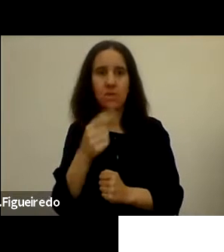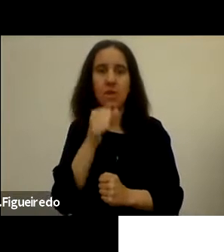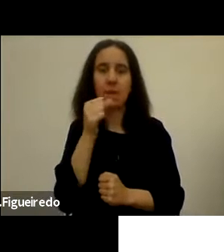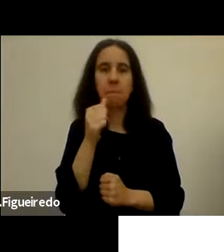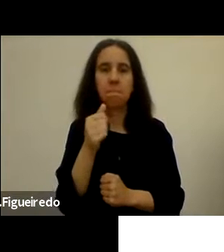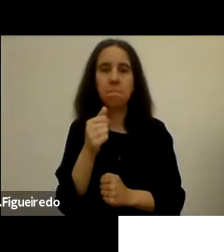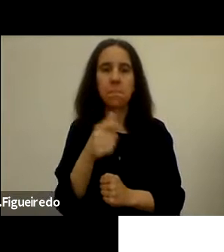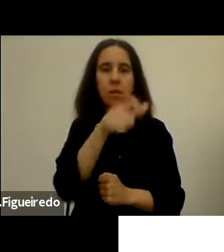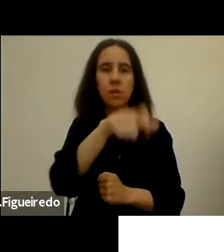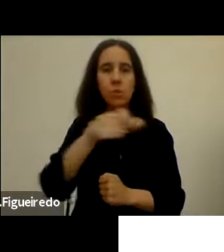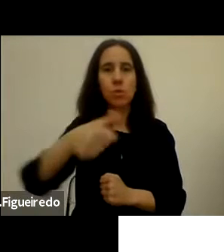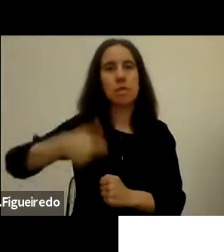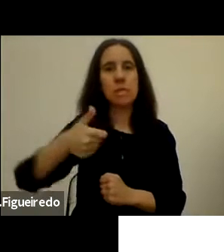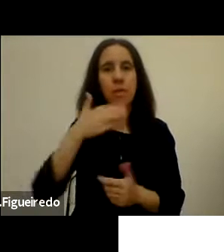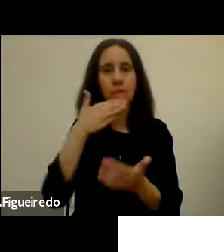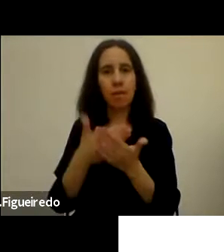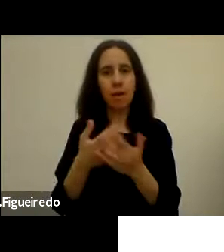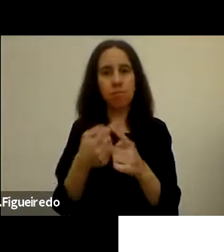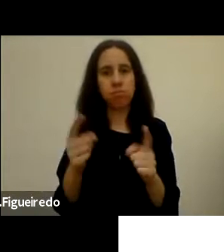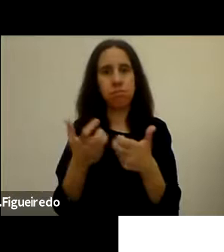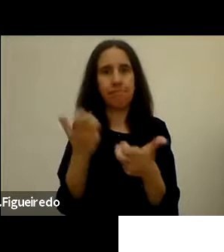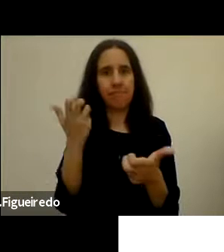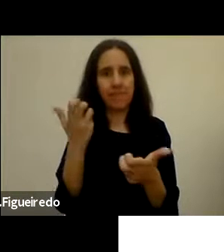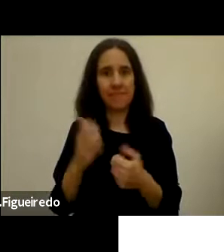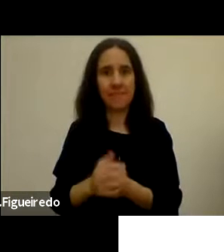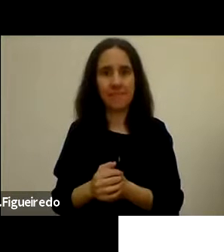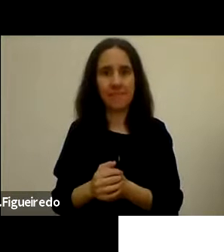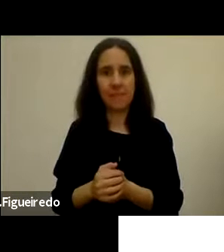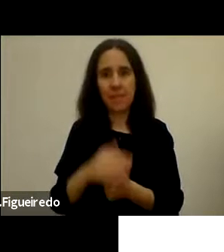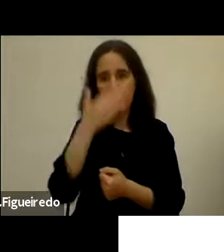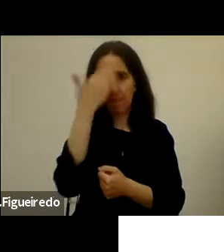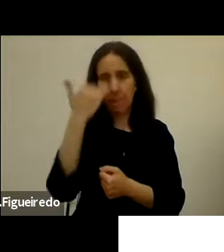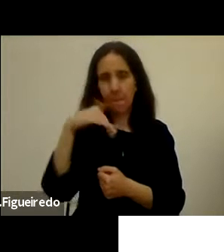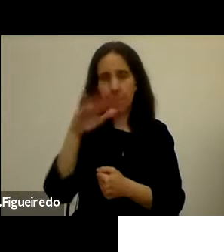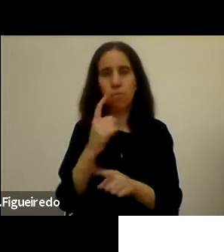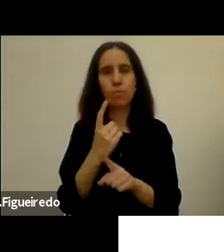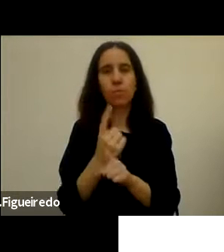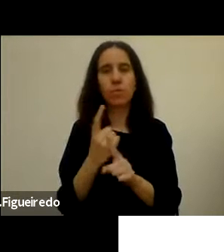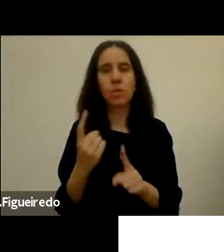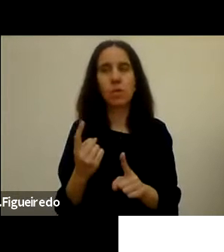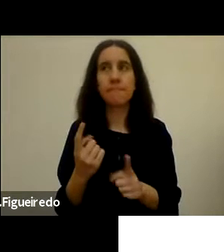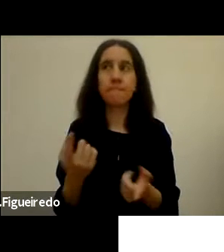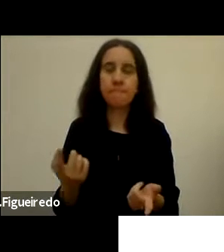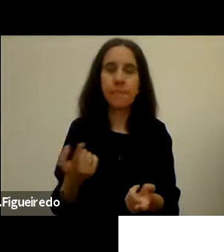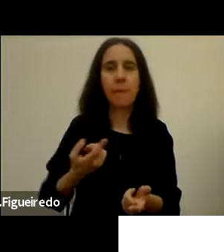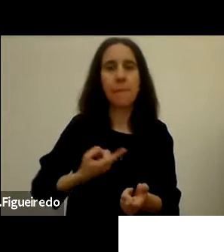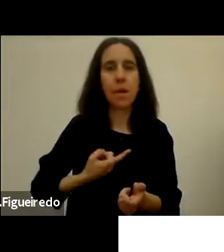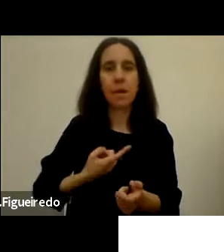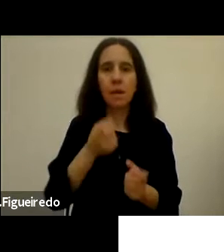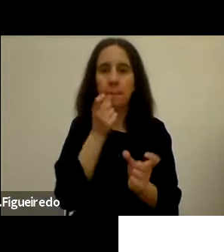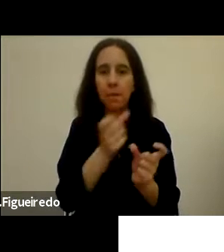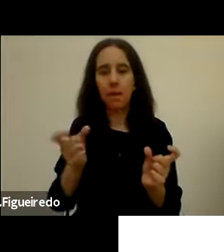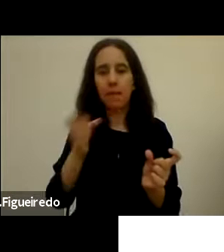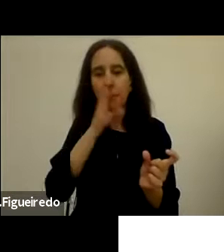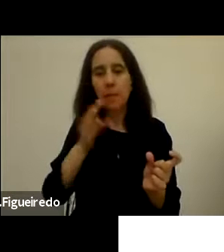ativo principal e são aquelas que fazem a diferença. O mais difícil porque temos que traduzir palavras na